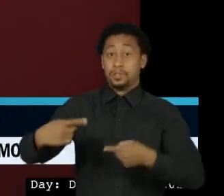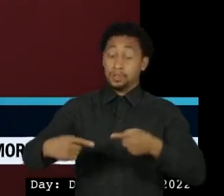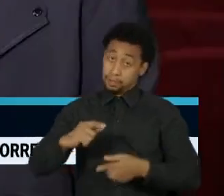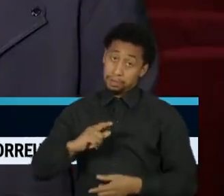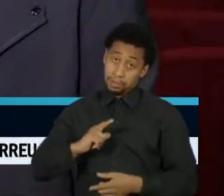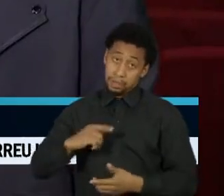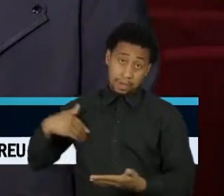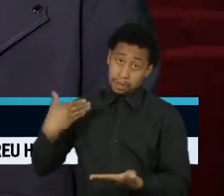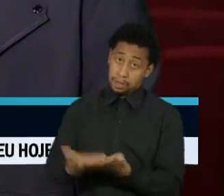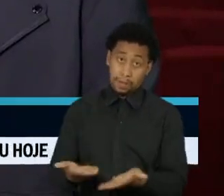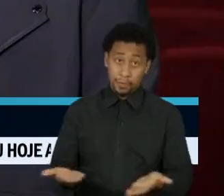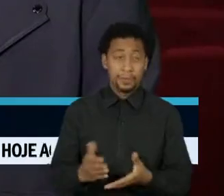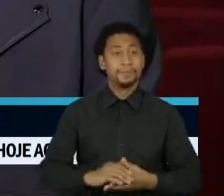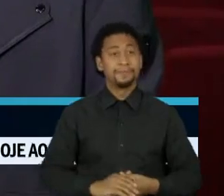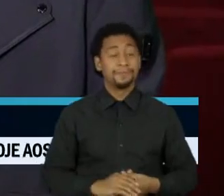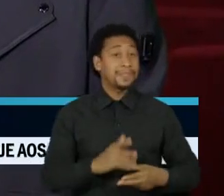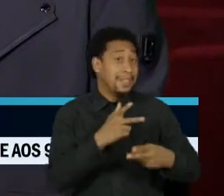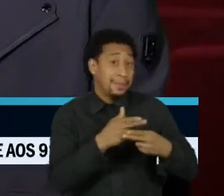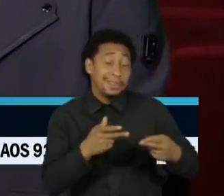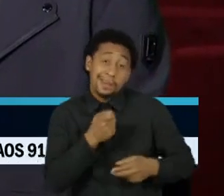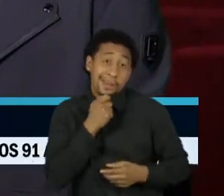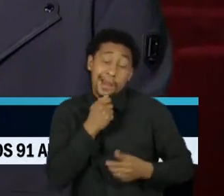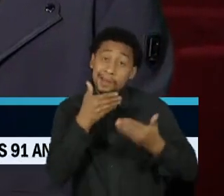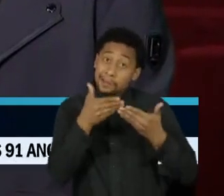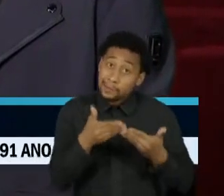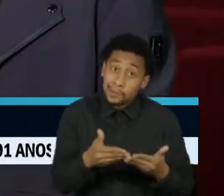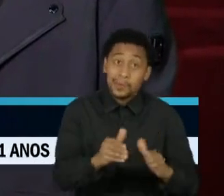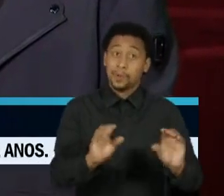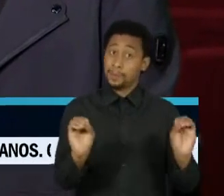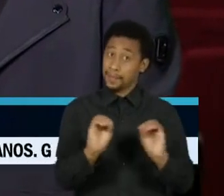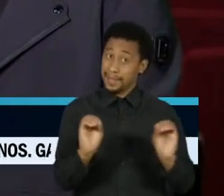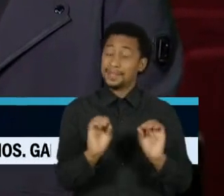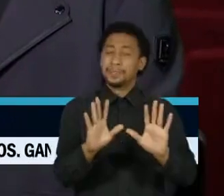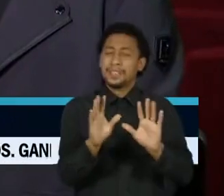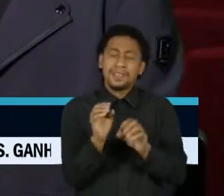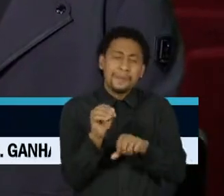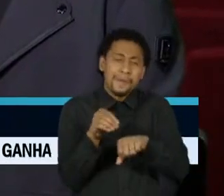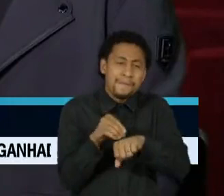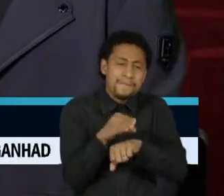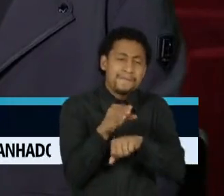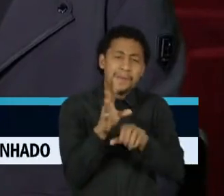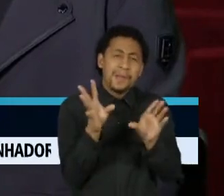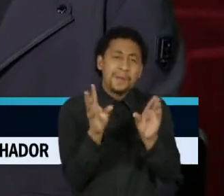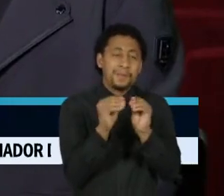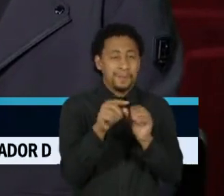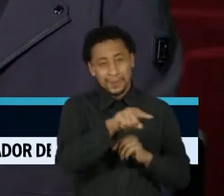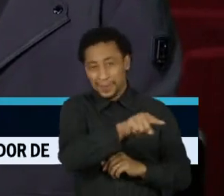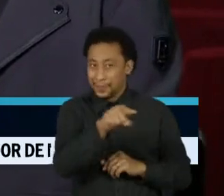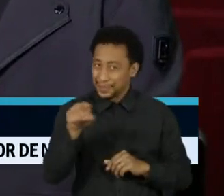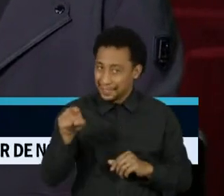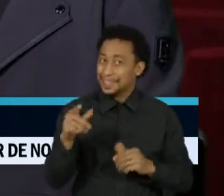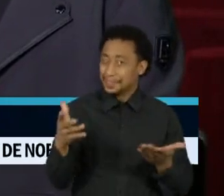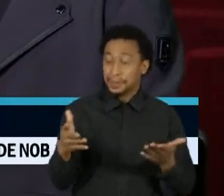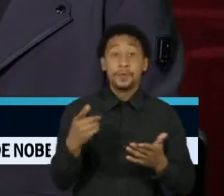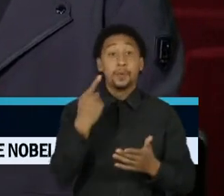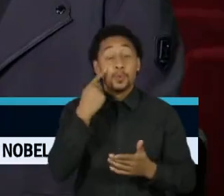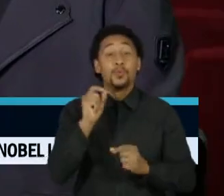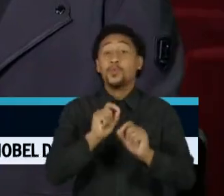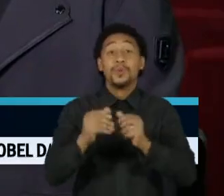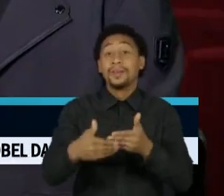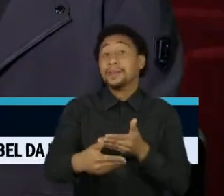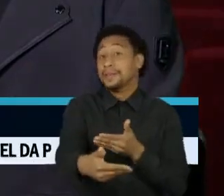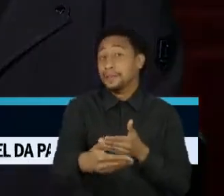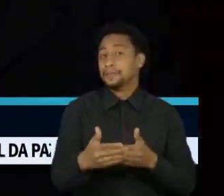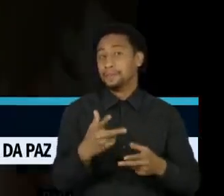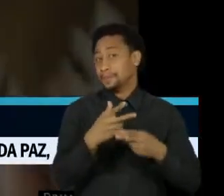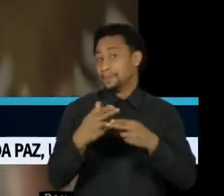até hoje mas enquanto a minissérie não estreia a gente vai dar então uma palhinha para você se ele espectadores do que que vai